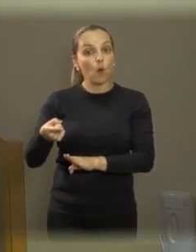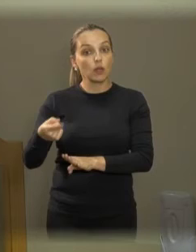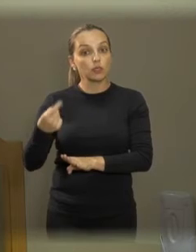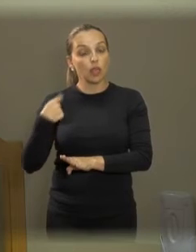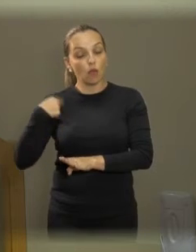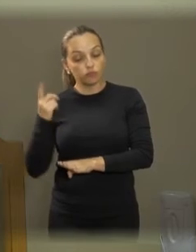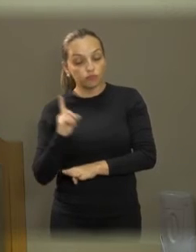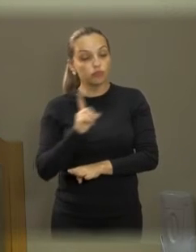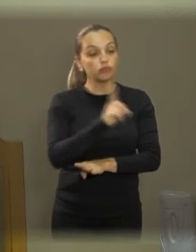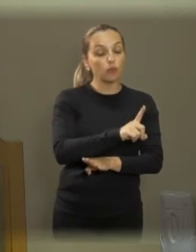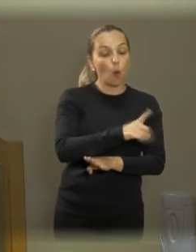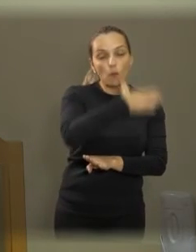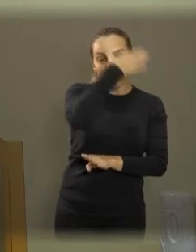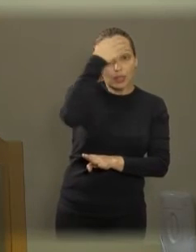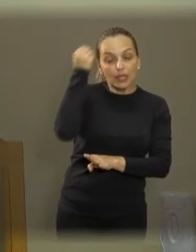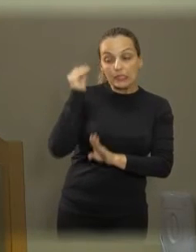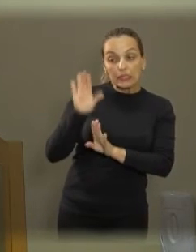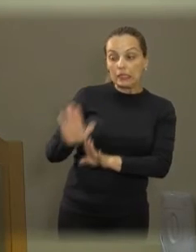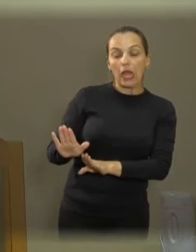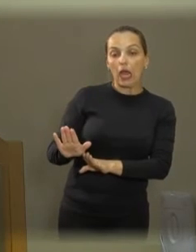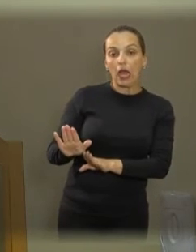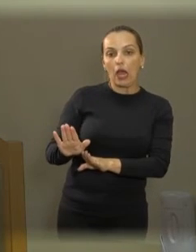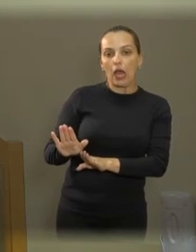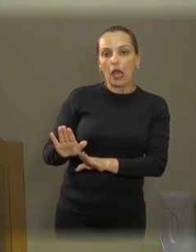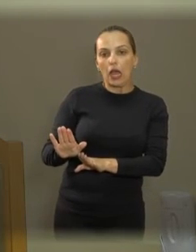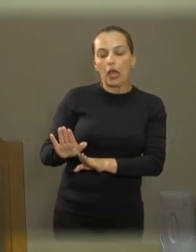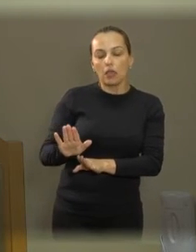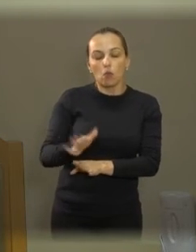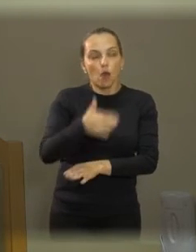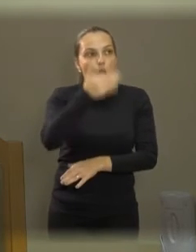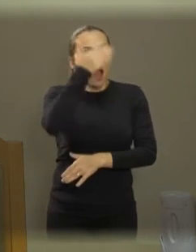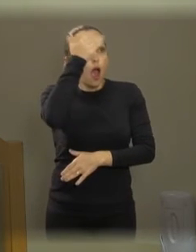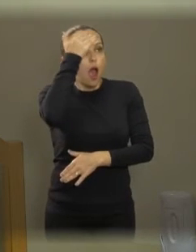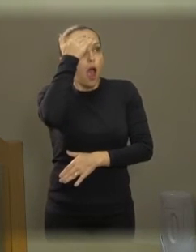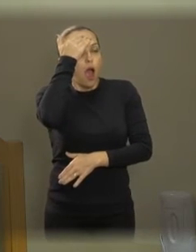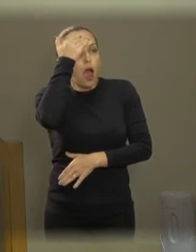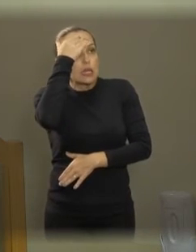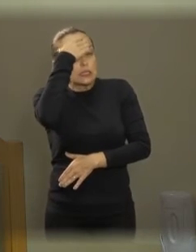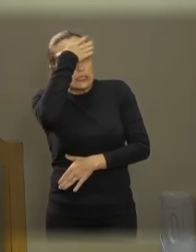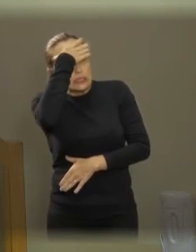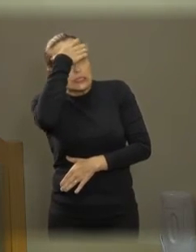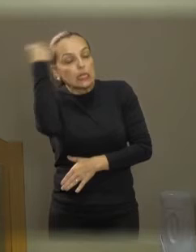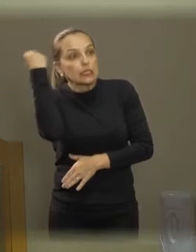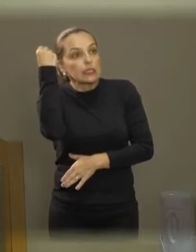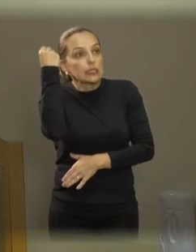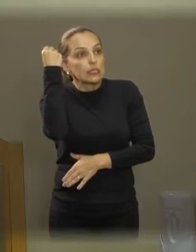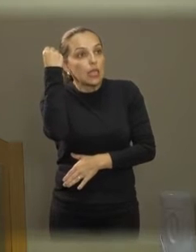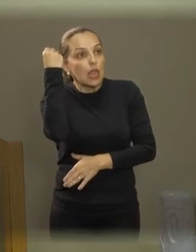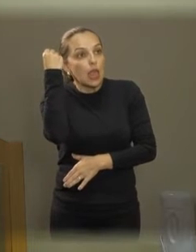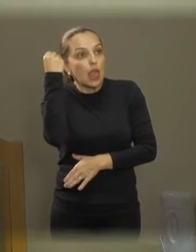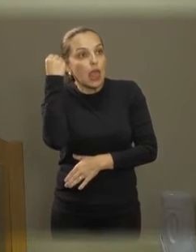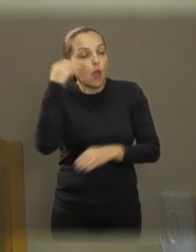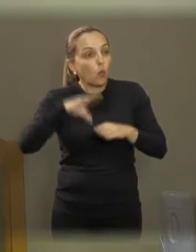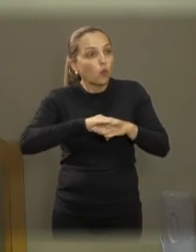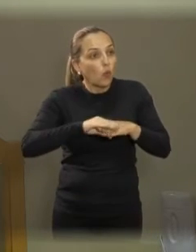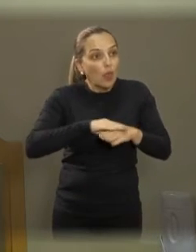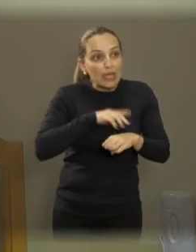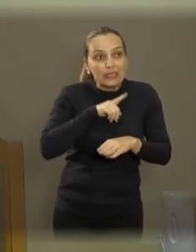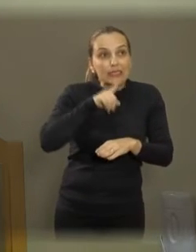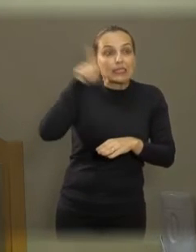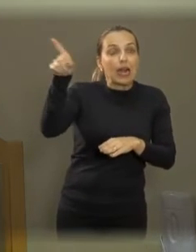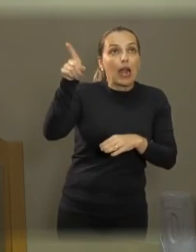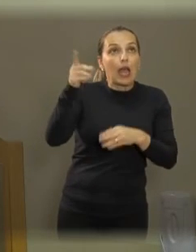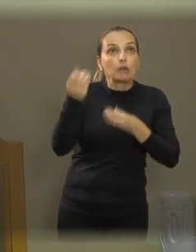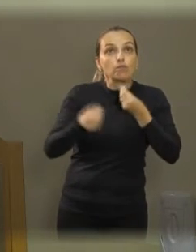deixei o conga lá. Quando eu cheguei em casa, falei, nossa, esqueci o conga. Fui tirar, né, a farda, porque eu recebi o